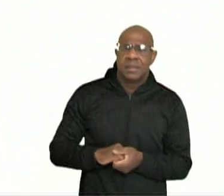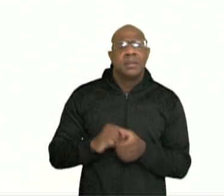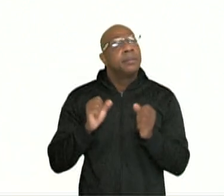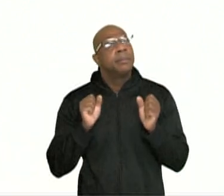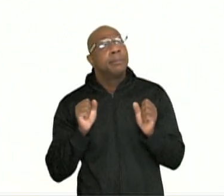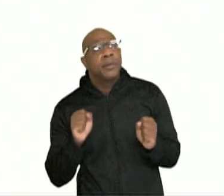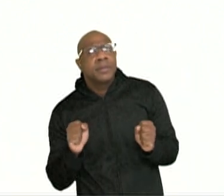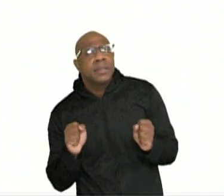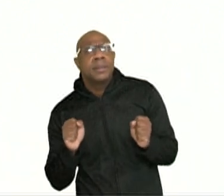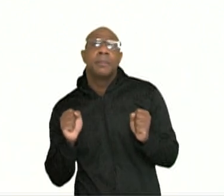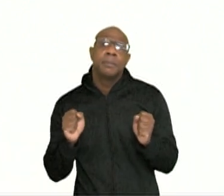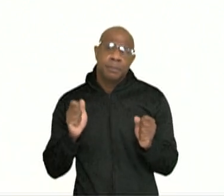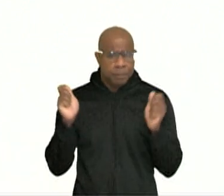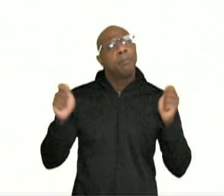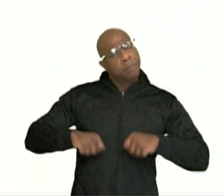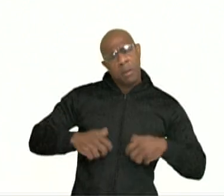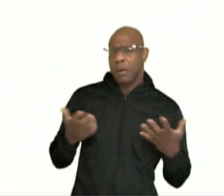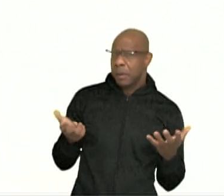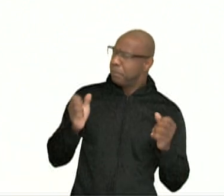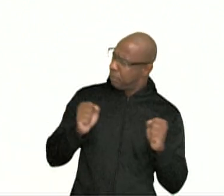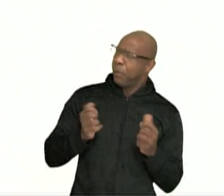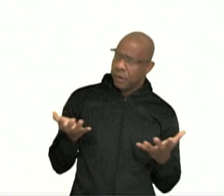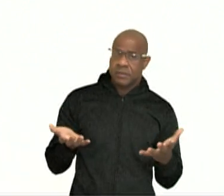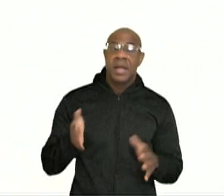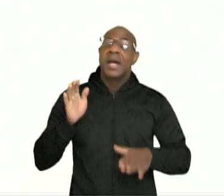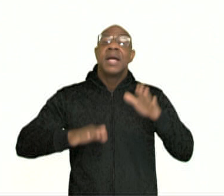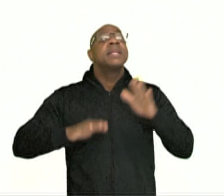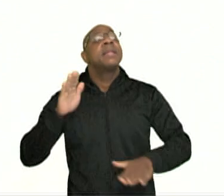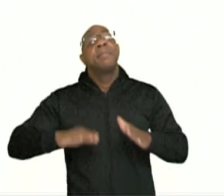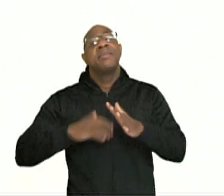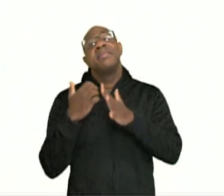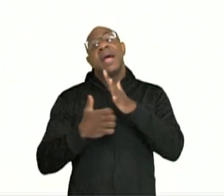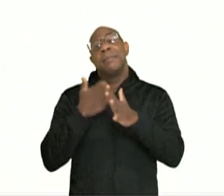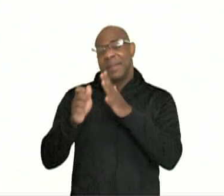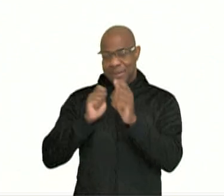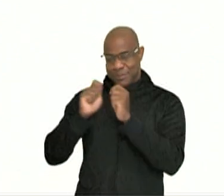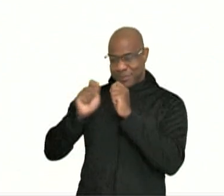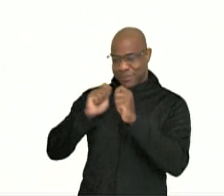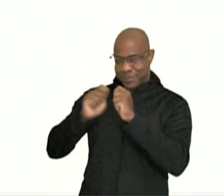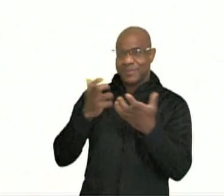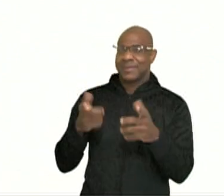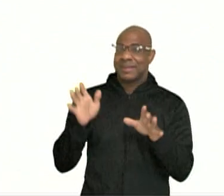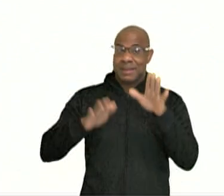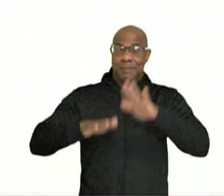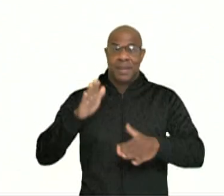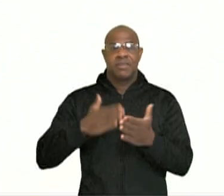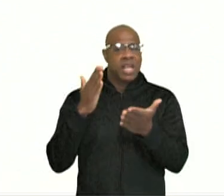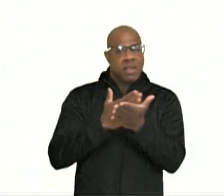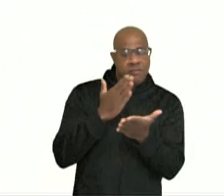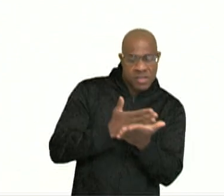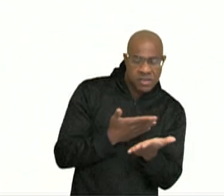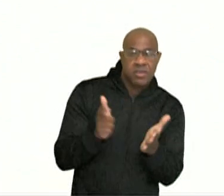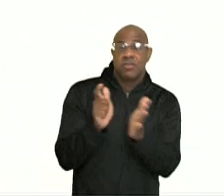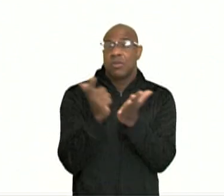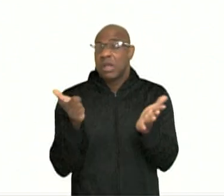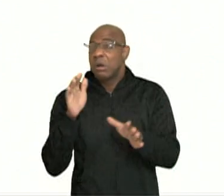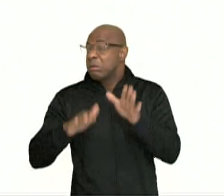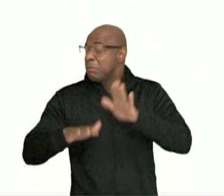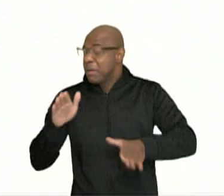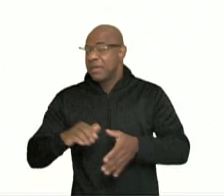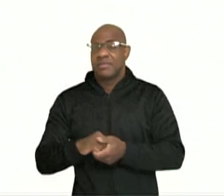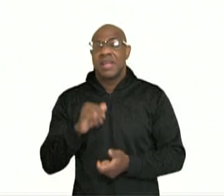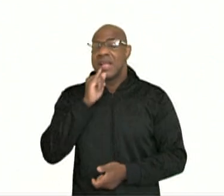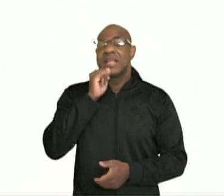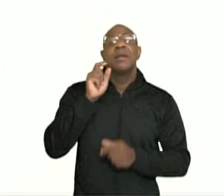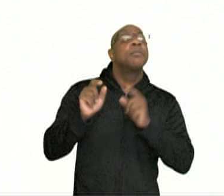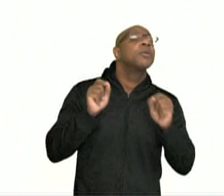Poder, até pode. Porém, depende da linha editorial, então do veículo de imprensa. Por exemplo, tem um